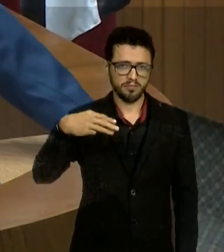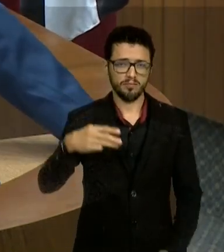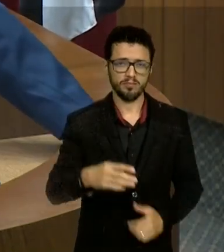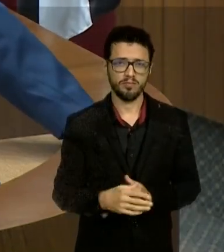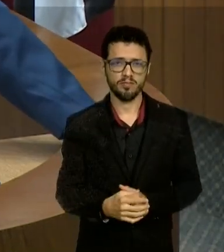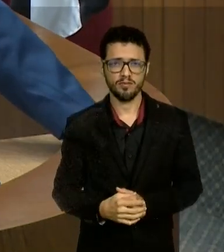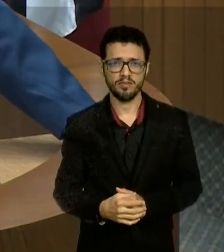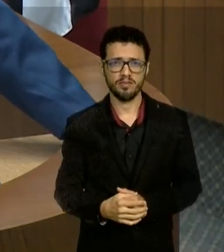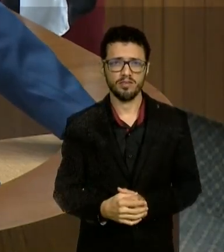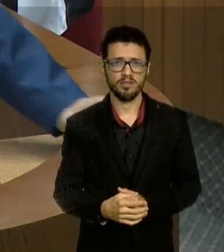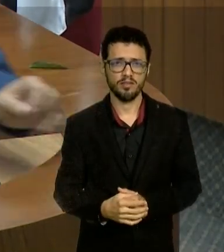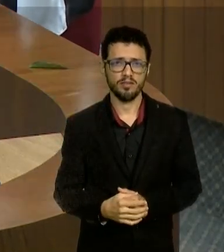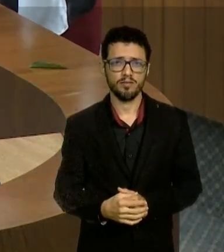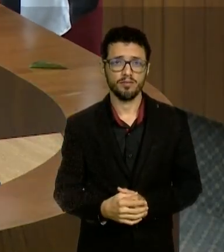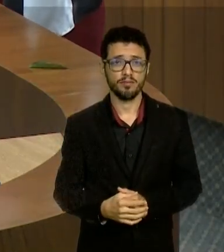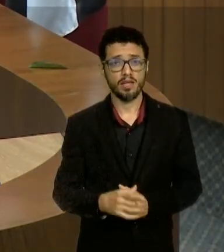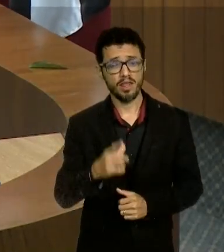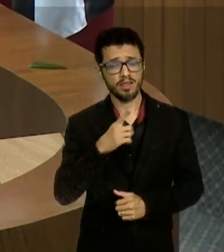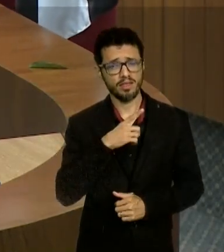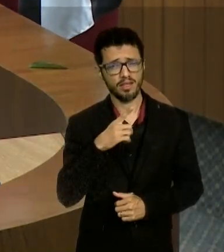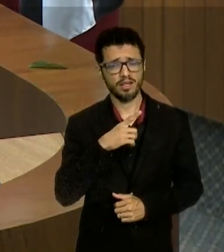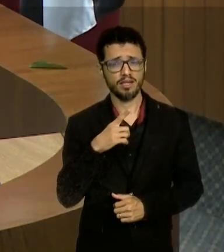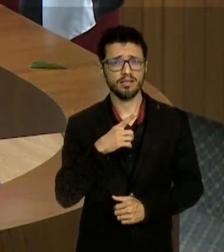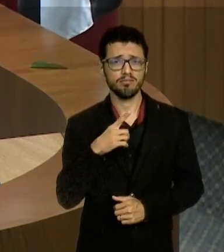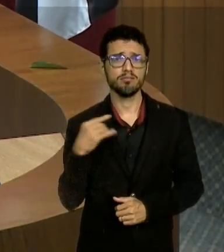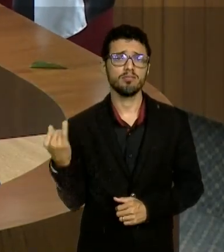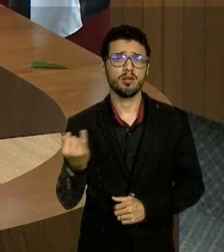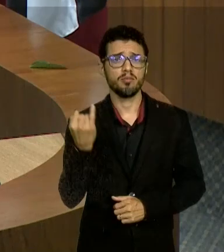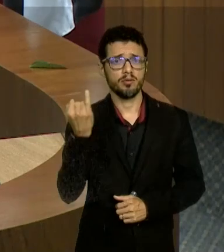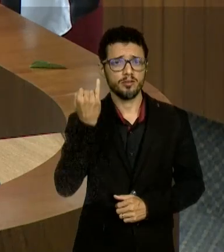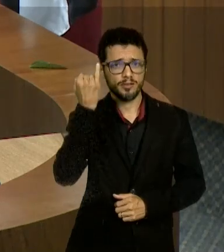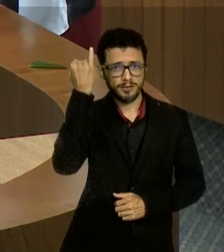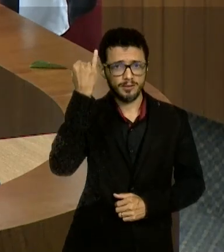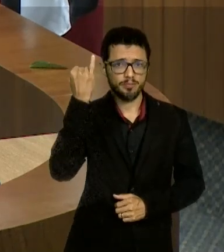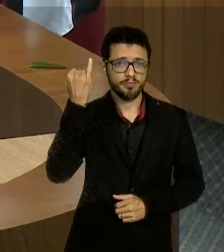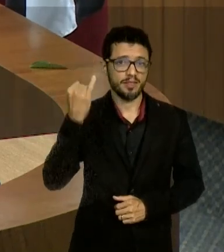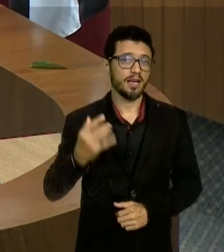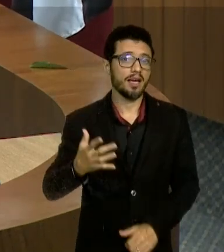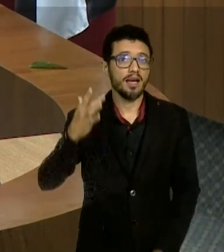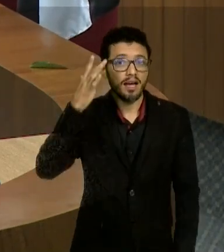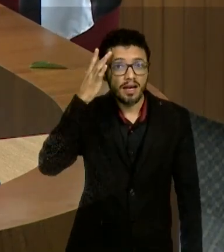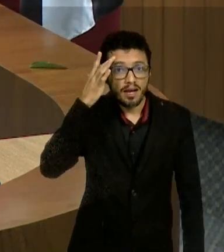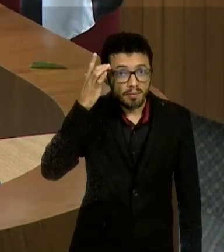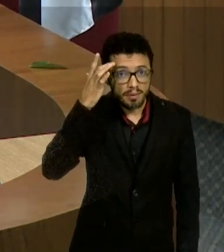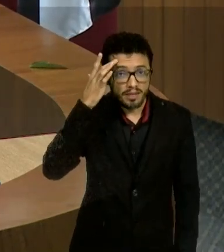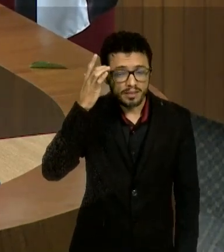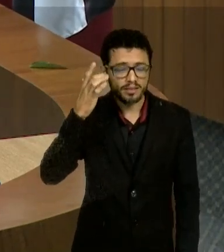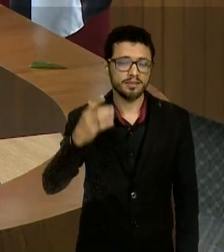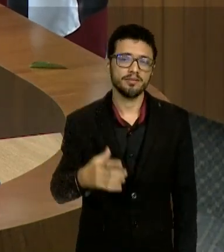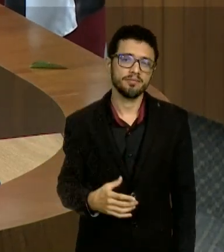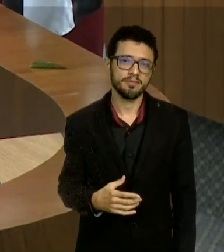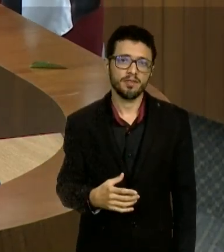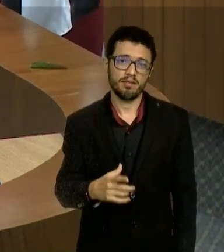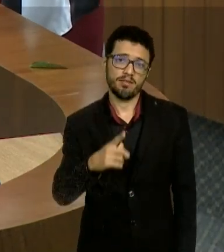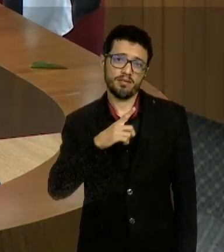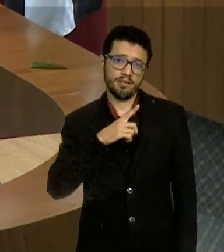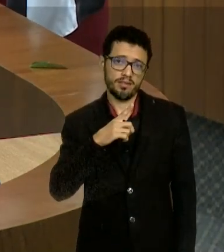dá um passo significativo amanhã com a presença do presidente Lula,